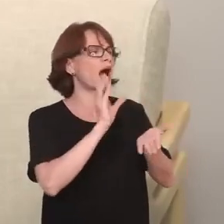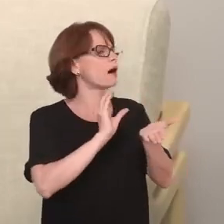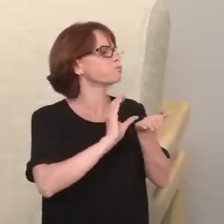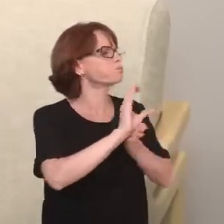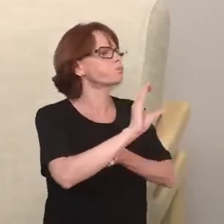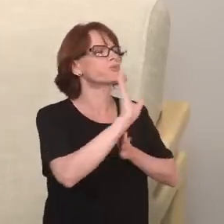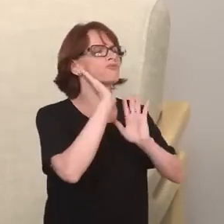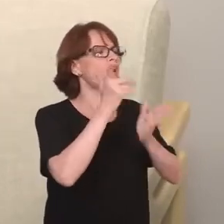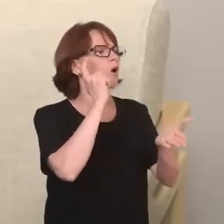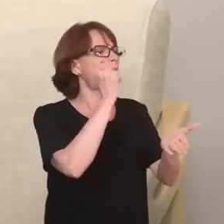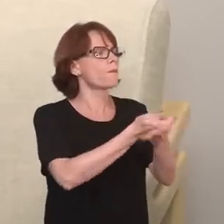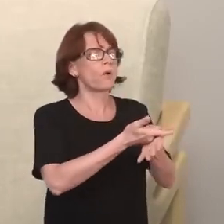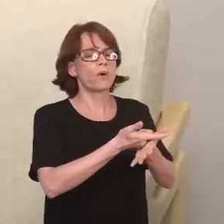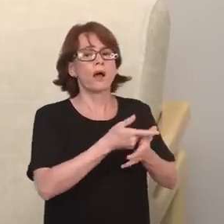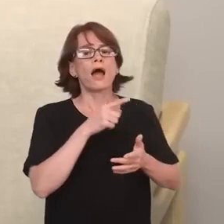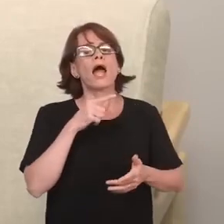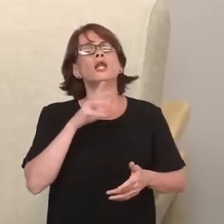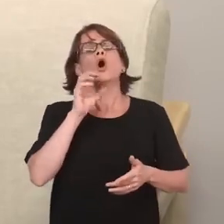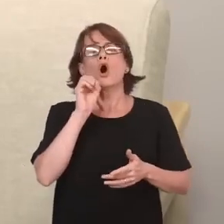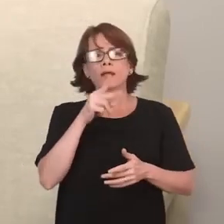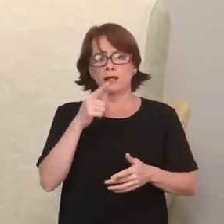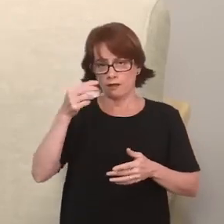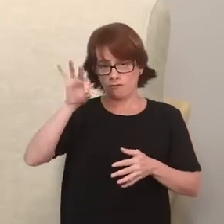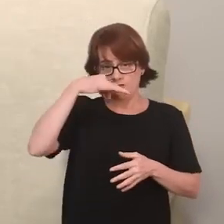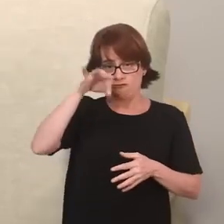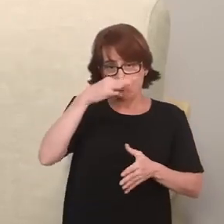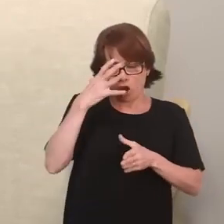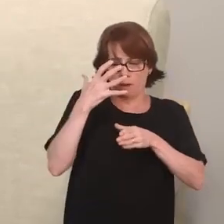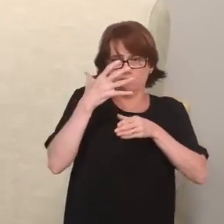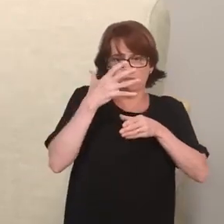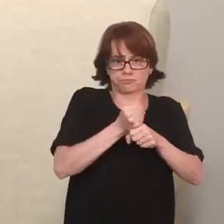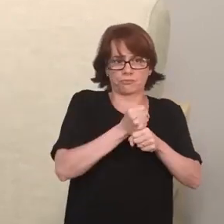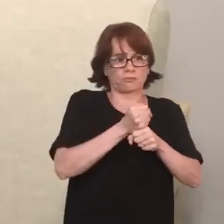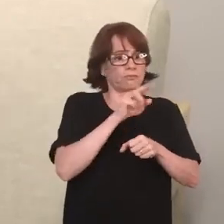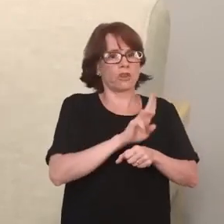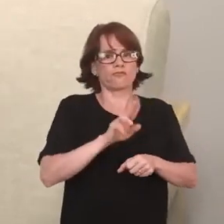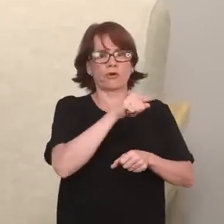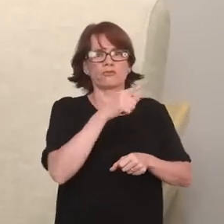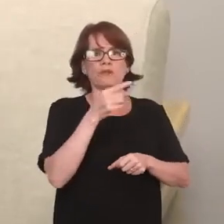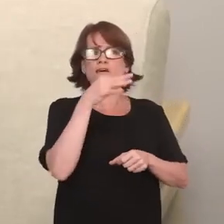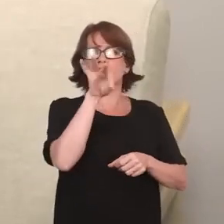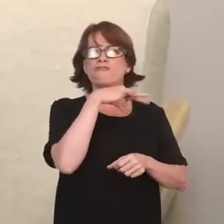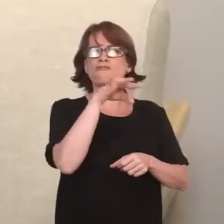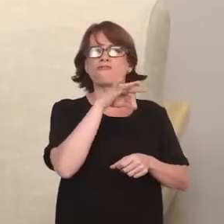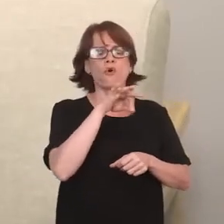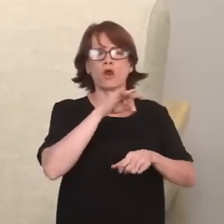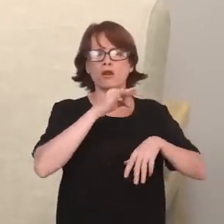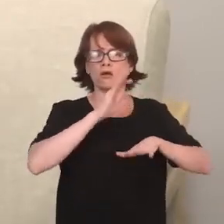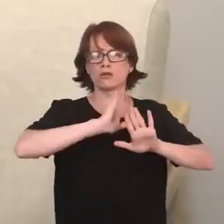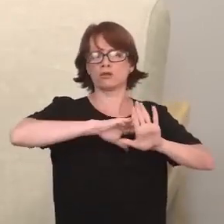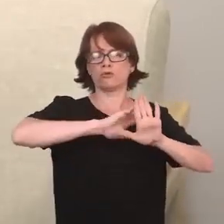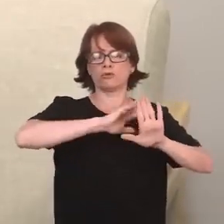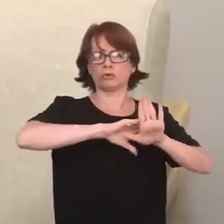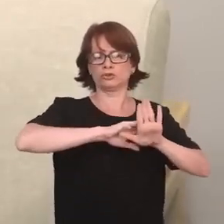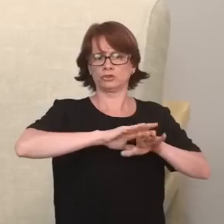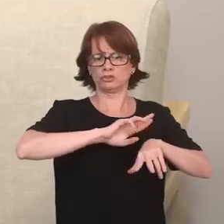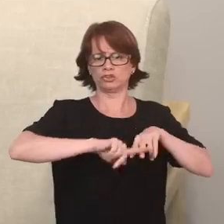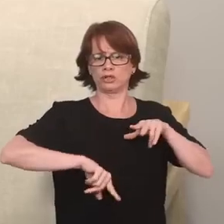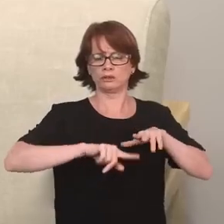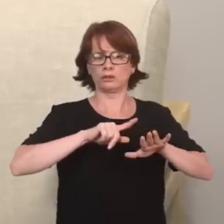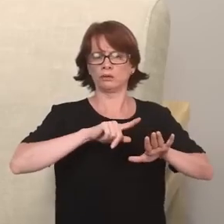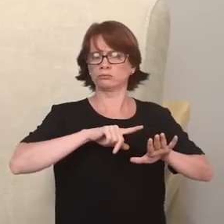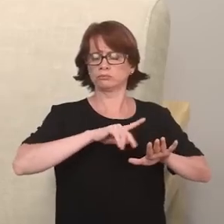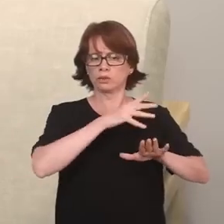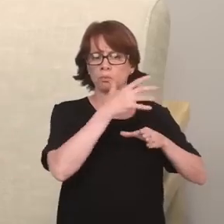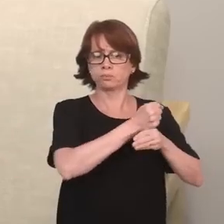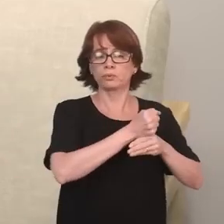gênero. Aí o Ministério Público perseguiu. Então eu conheço essa pessoa, eu sei que ele é um conservador, mas ele está no MDB. Então eu conversei com ele,